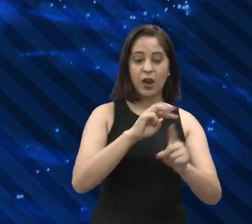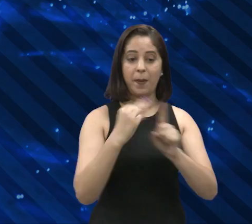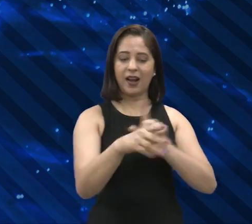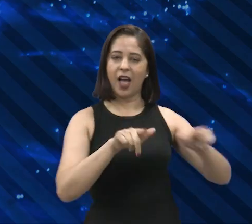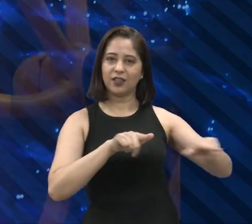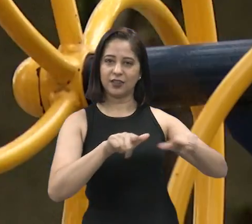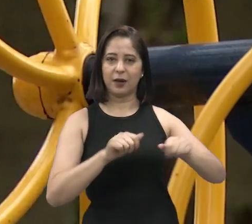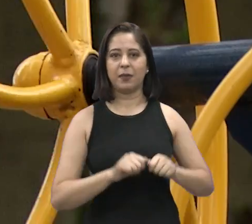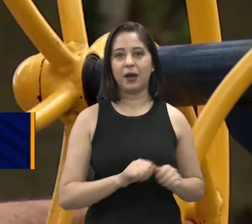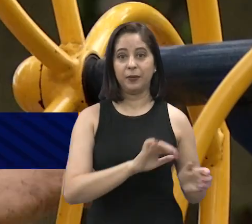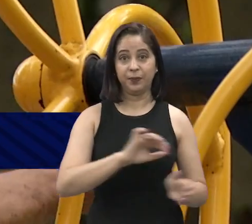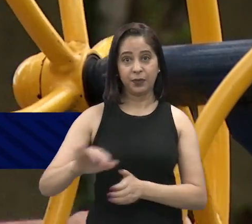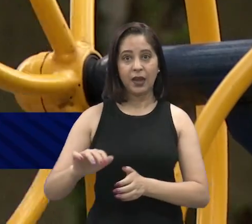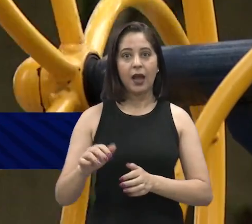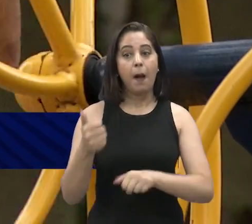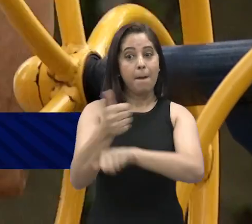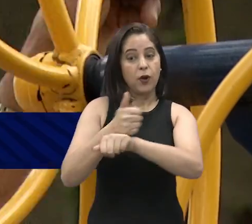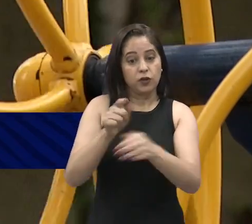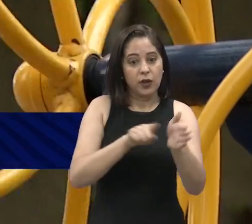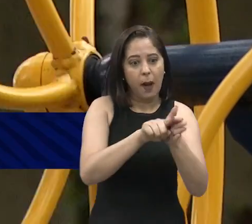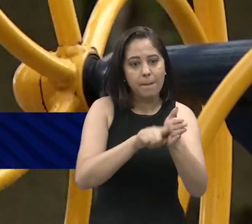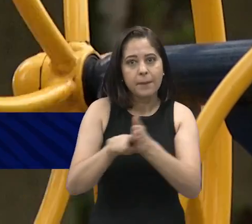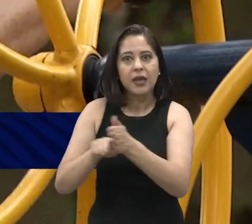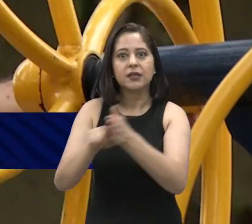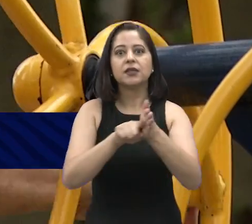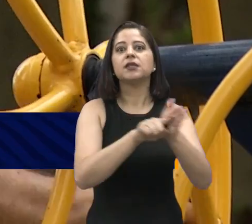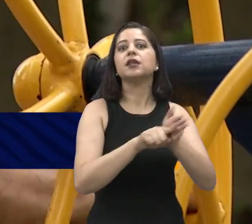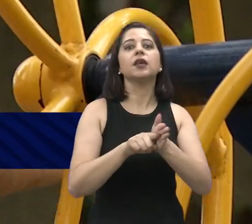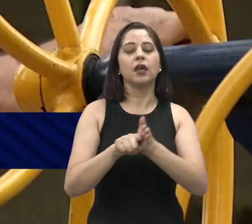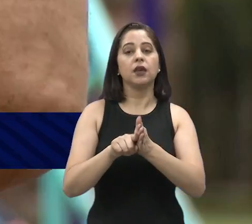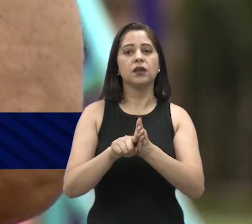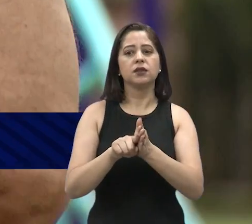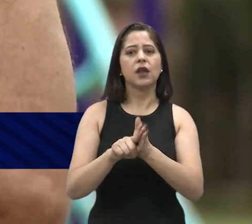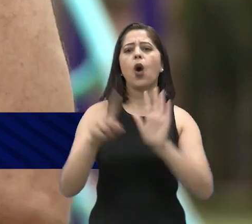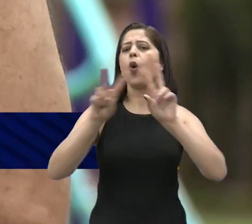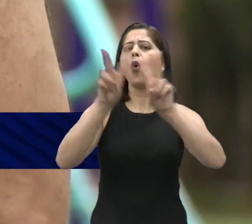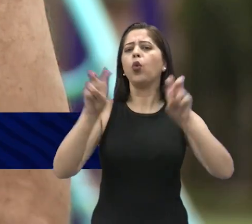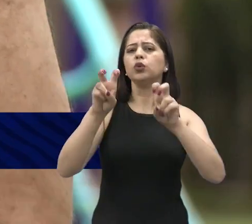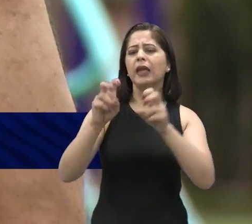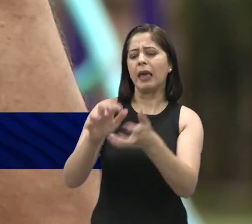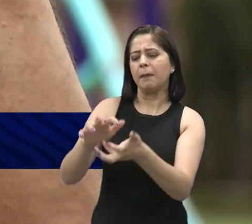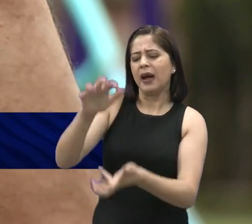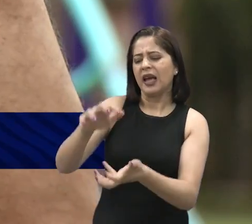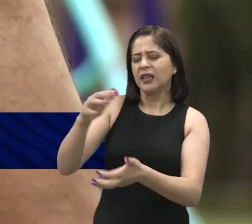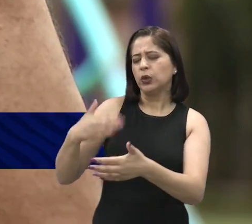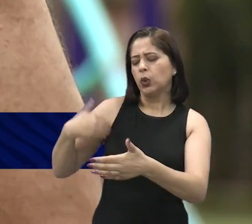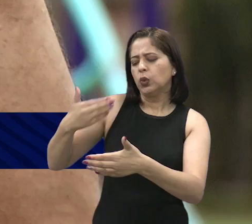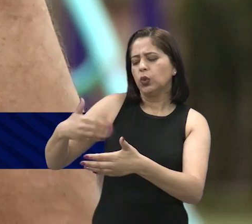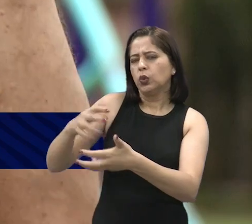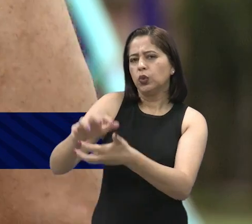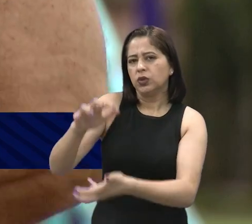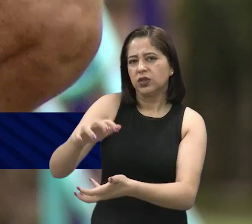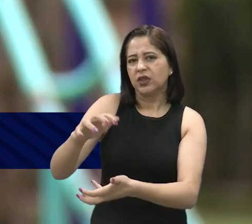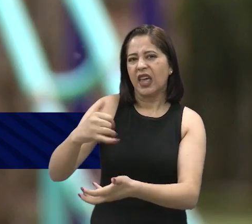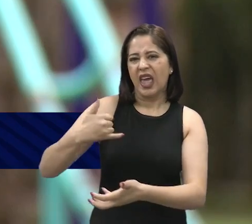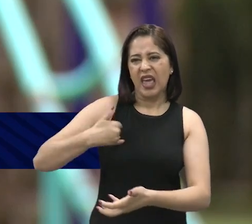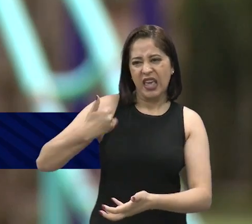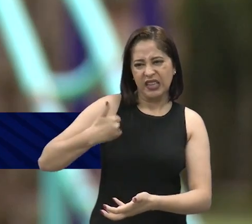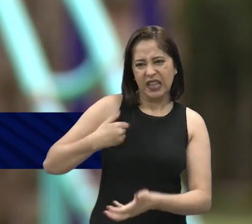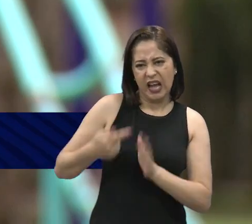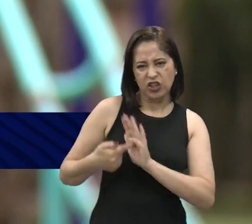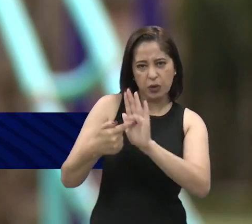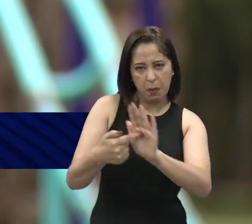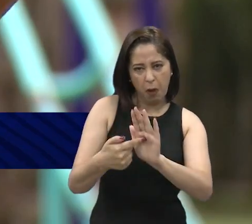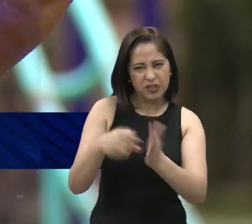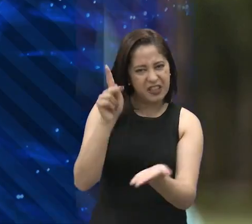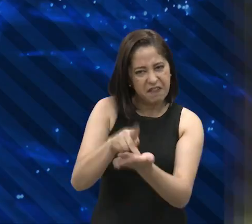trabalho. Pesquisadores propõem um novo olhar sobre a velhice. Estudos sugerem que a idade sozinha não determina